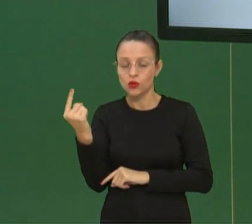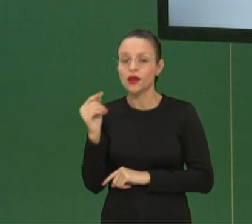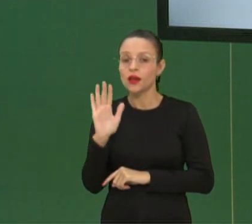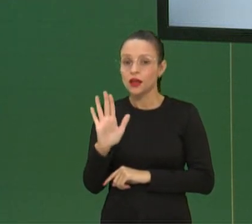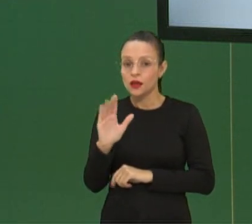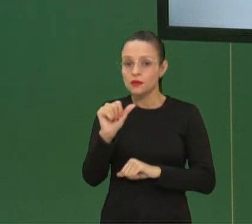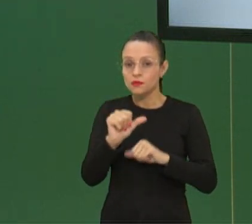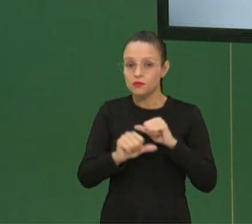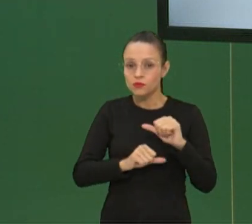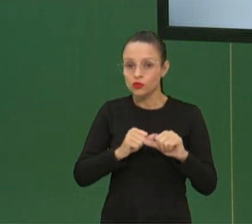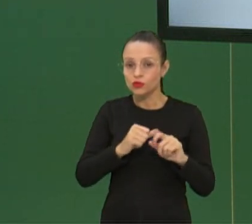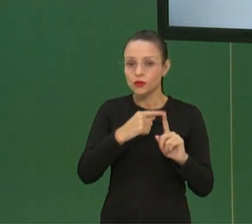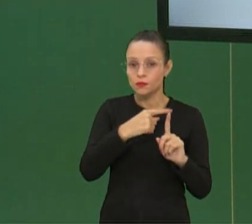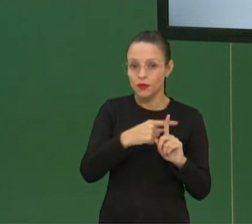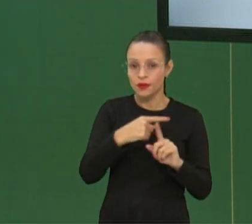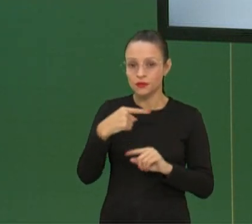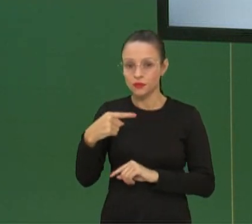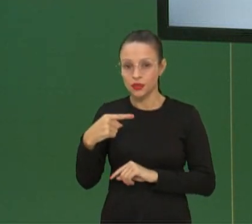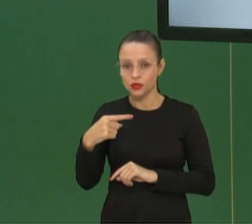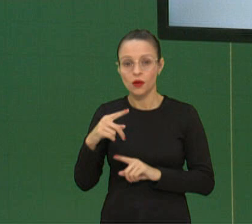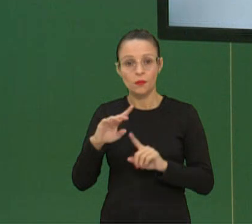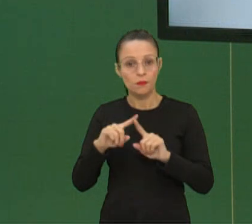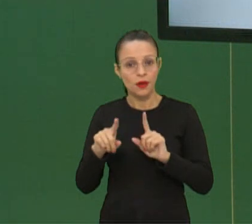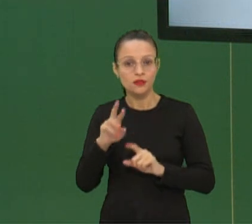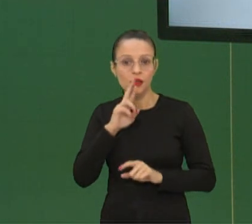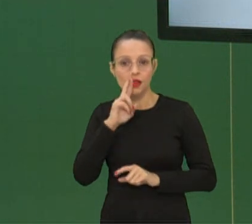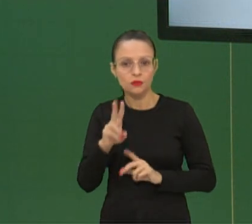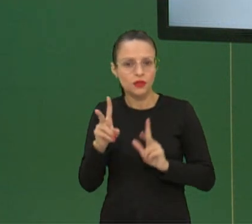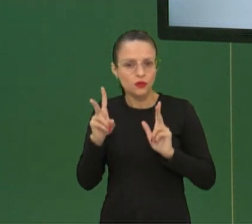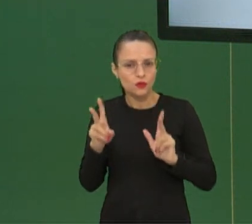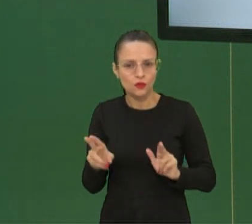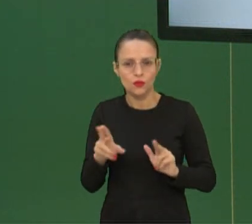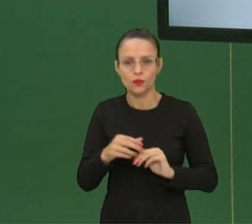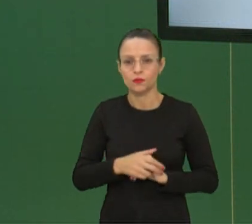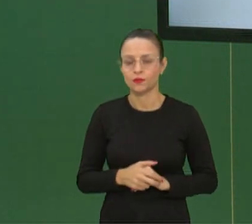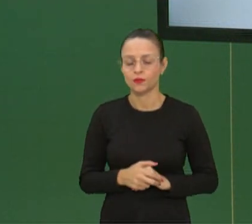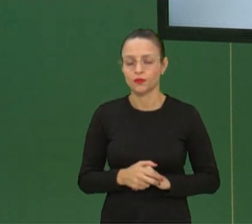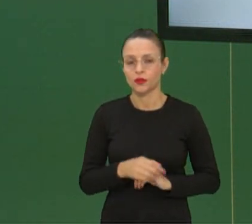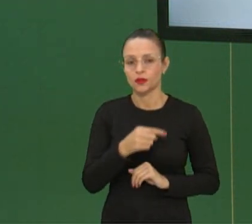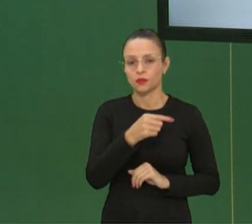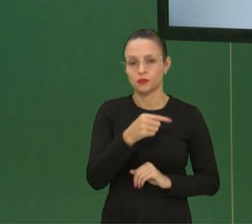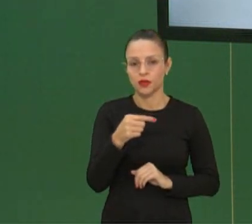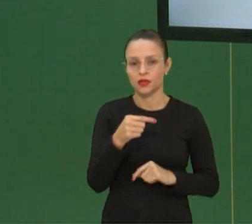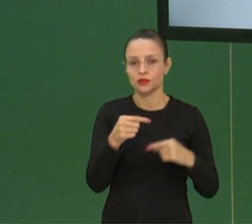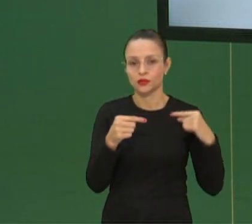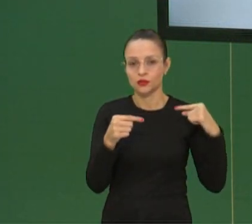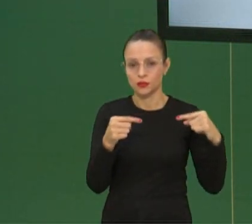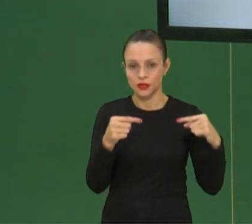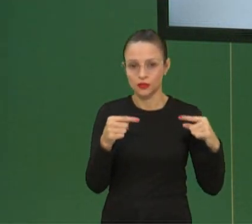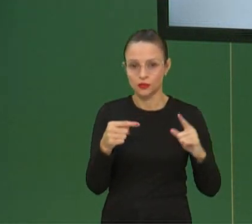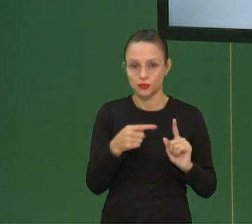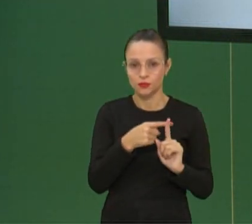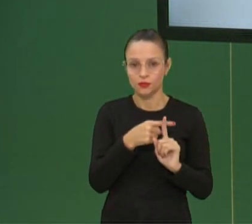mas a equação continua com a mesma solução. Então, não altera a solução da equação. Menos com menos,